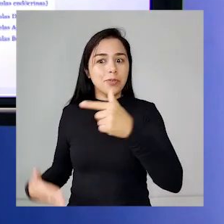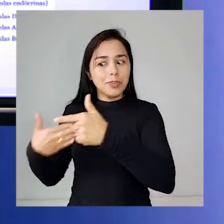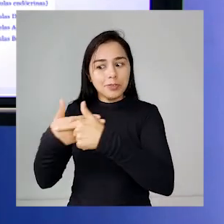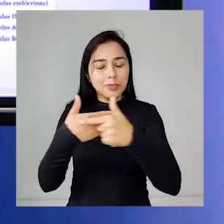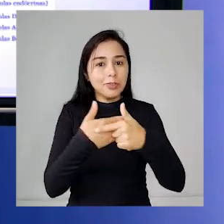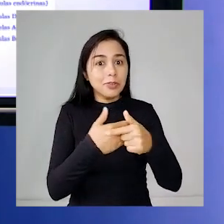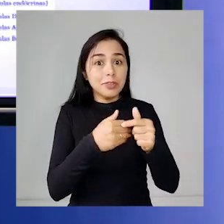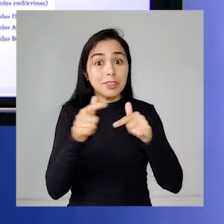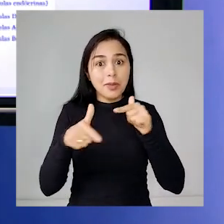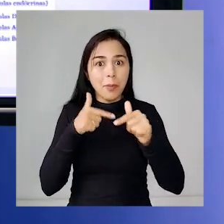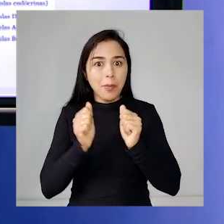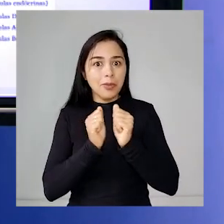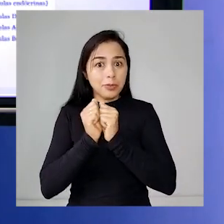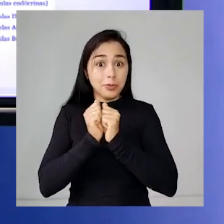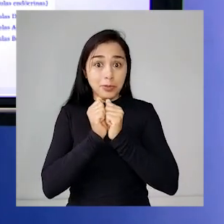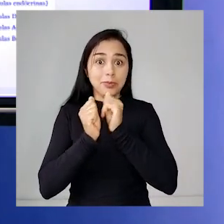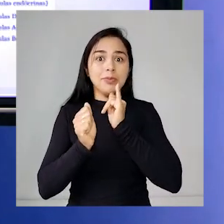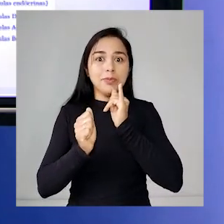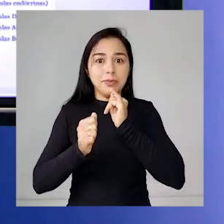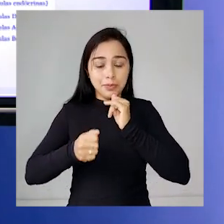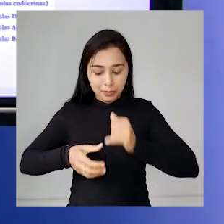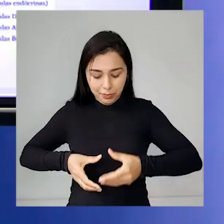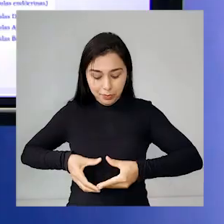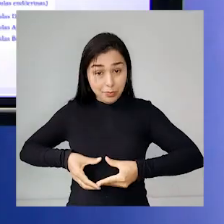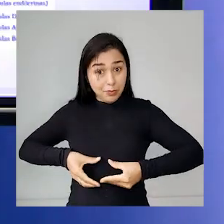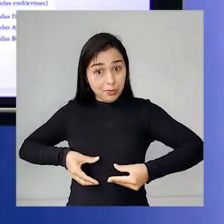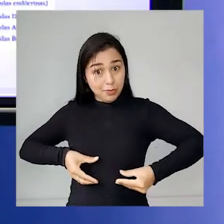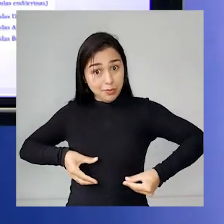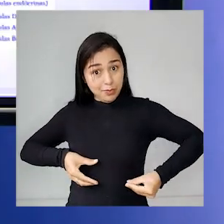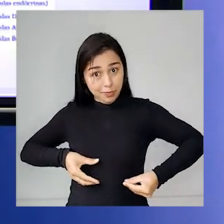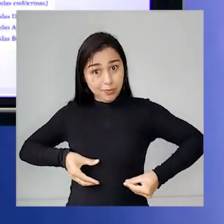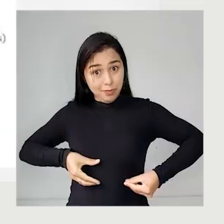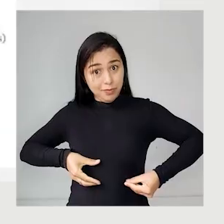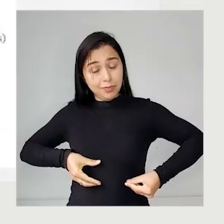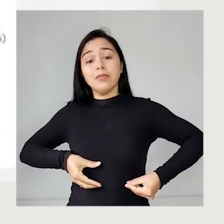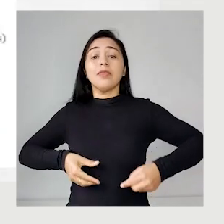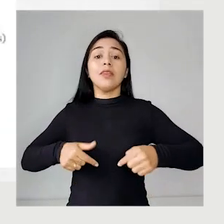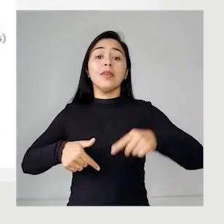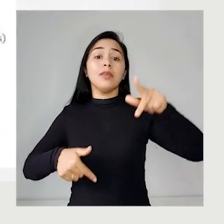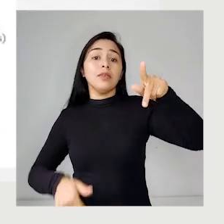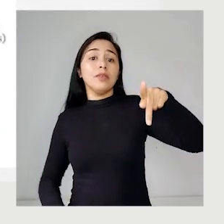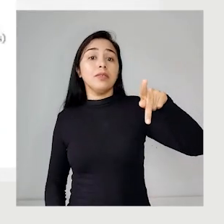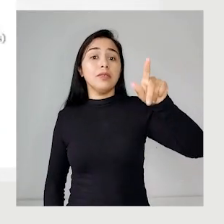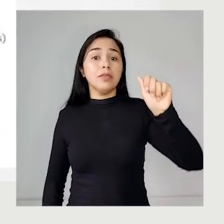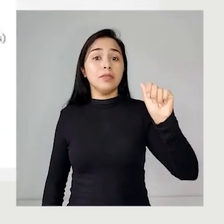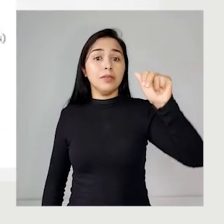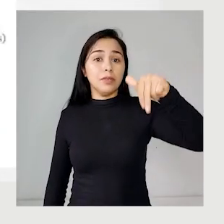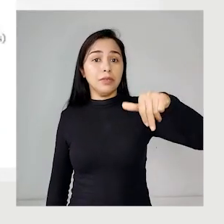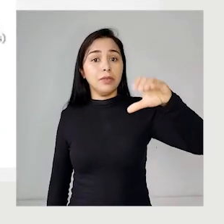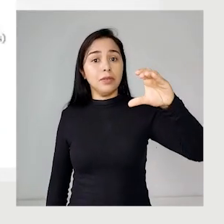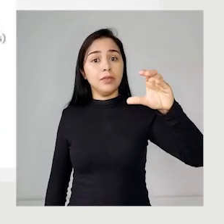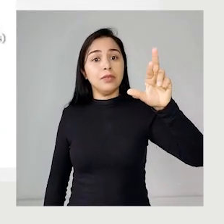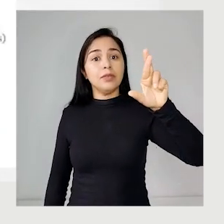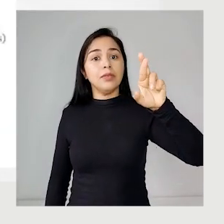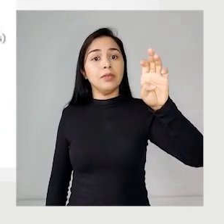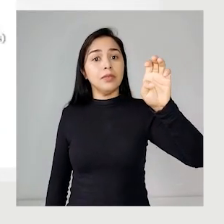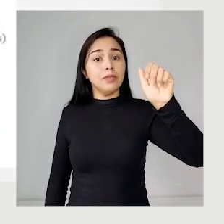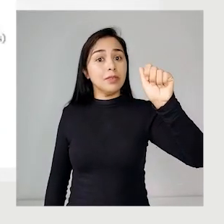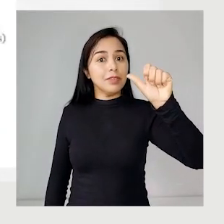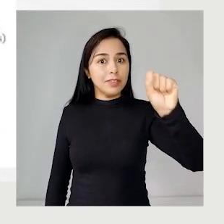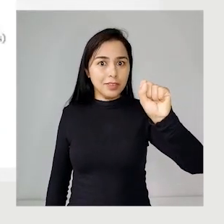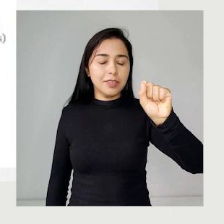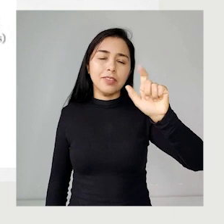por exemplo, o pâncreas. O pâncreas, ele funciona como uma glândula